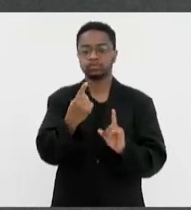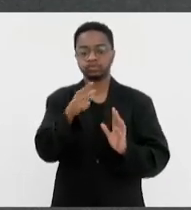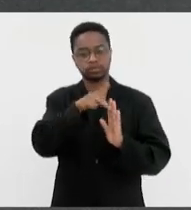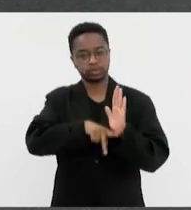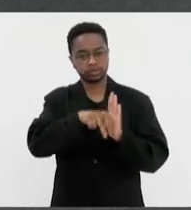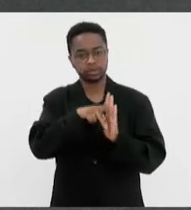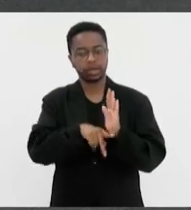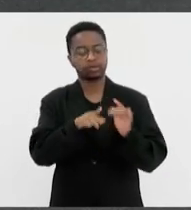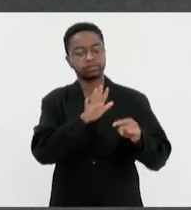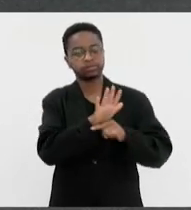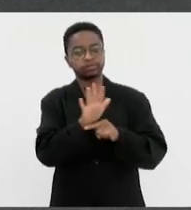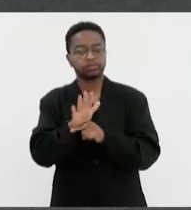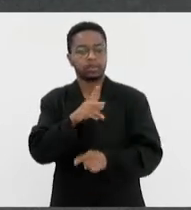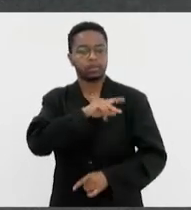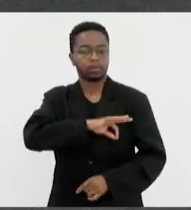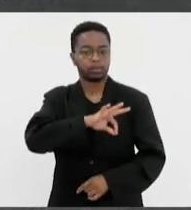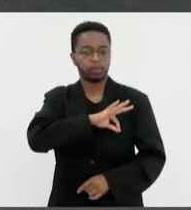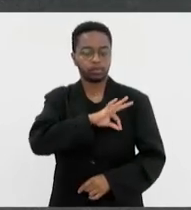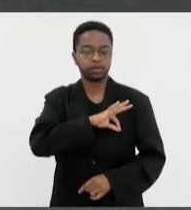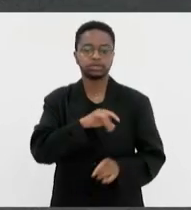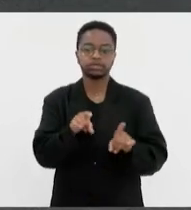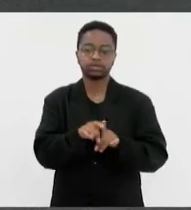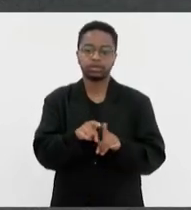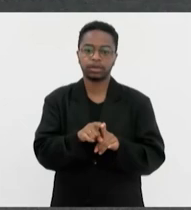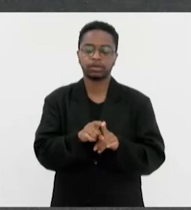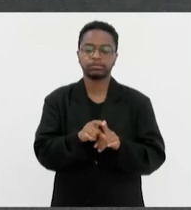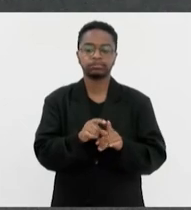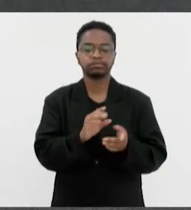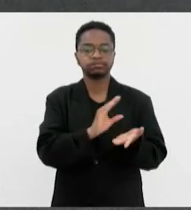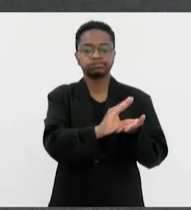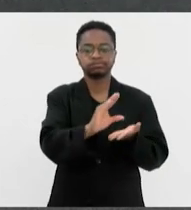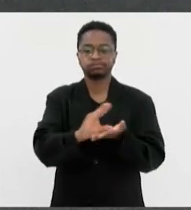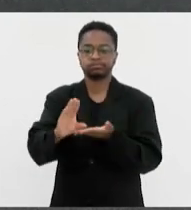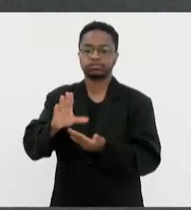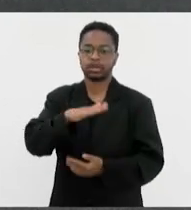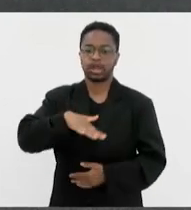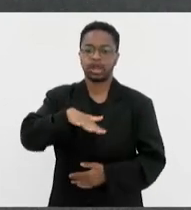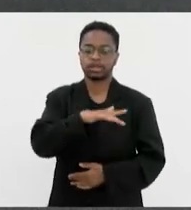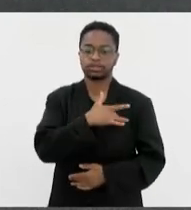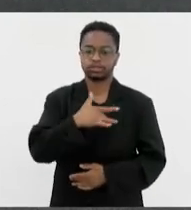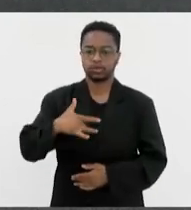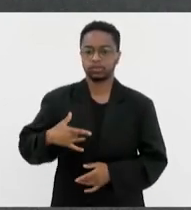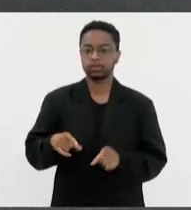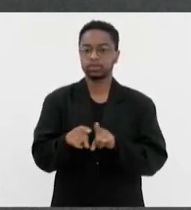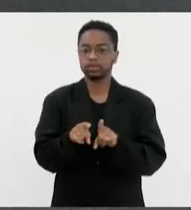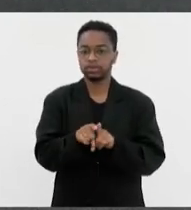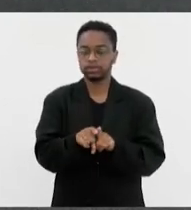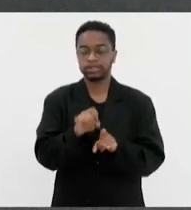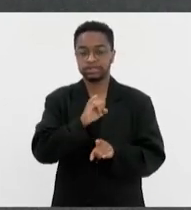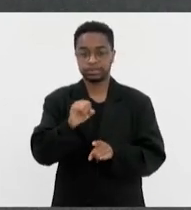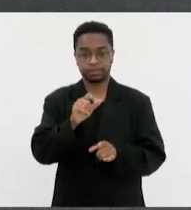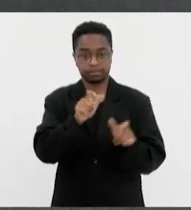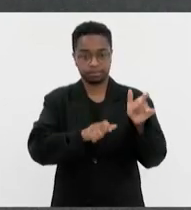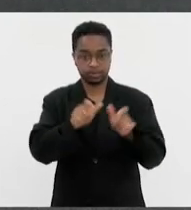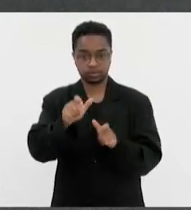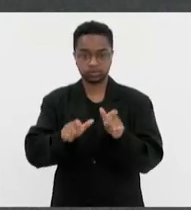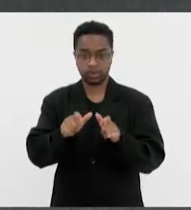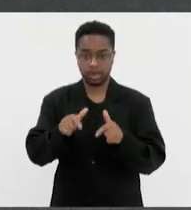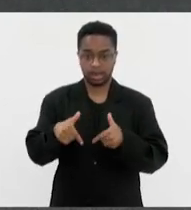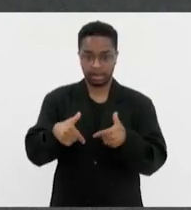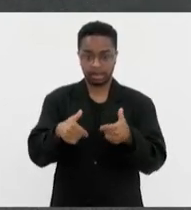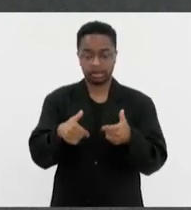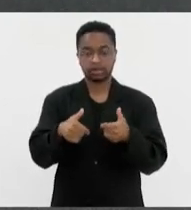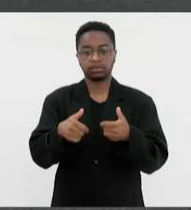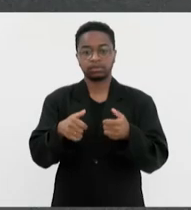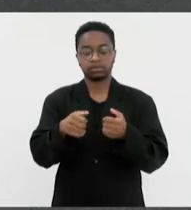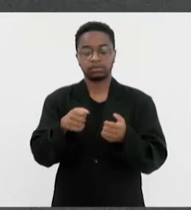consiga emparelhar mais as polícias, que consiga mais recursos para o Fundo Estadual de Saúde, para que aqueles que cometam o crime sejam